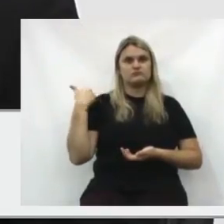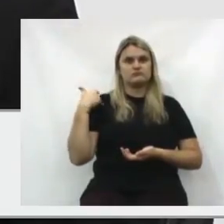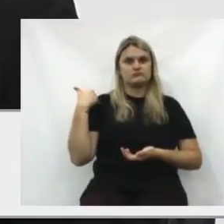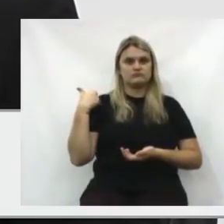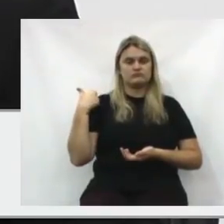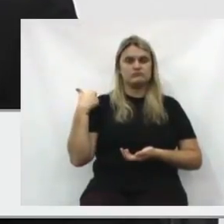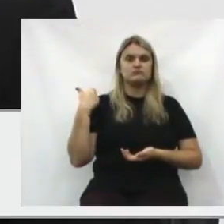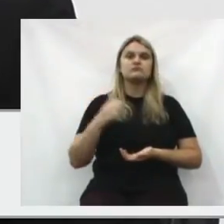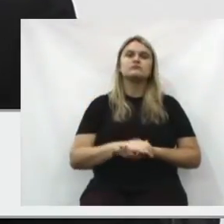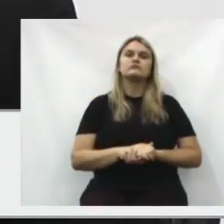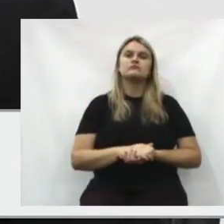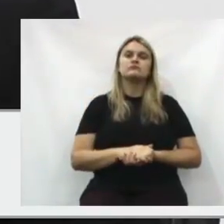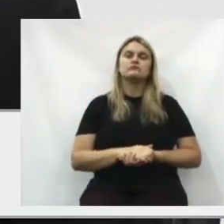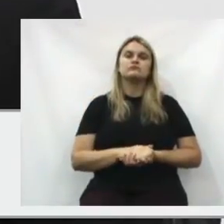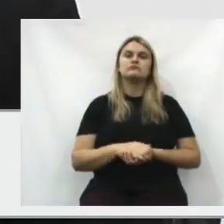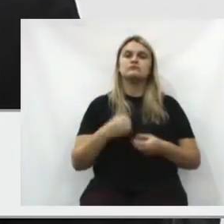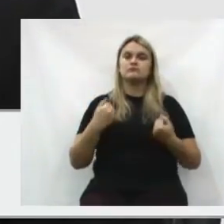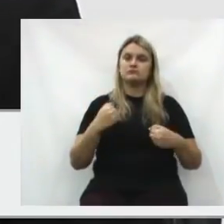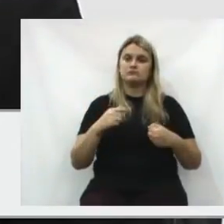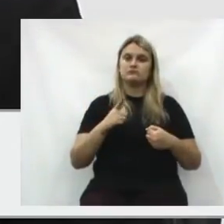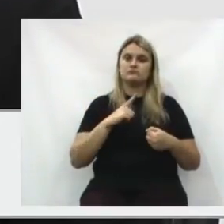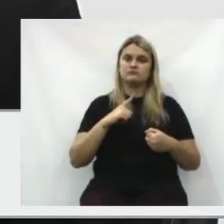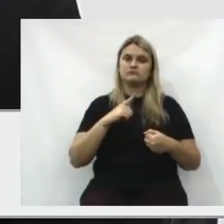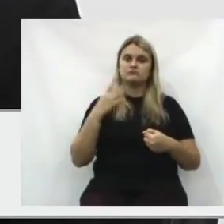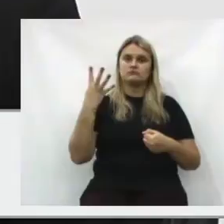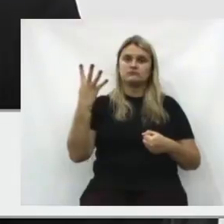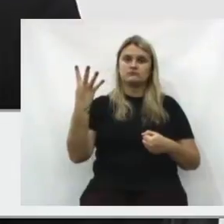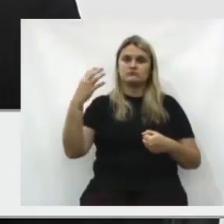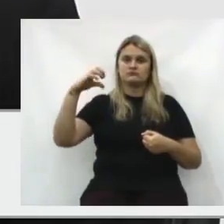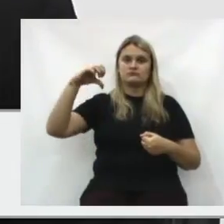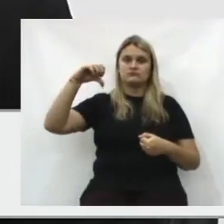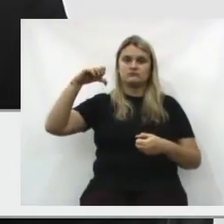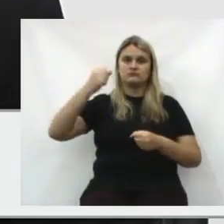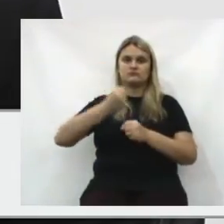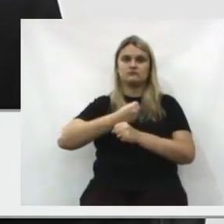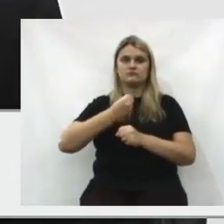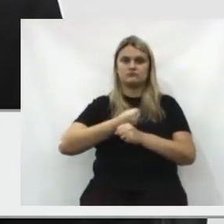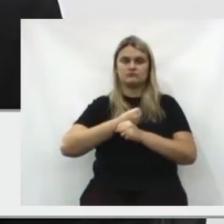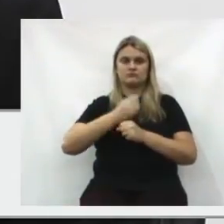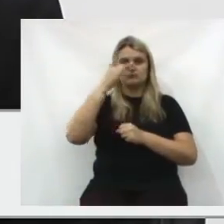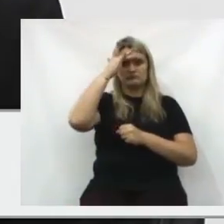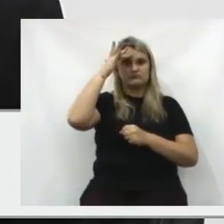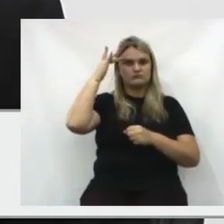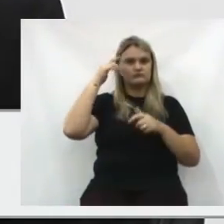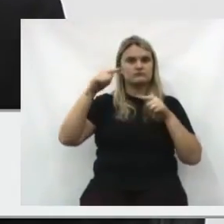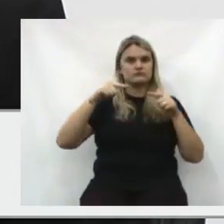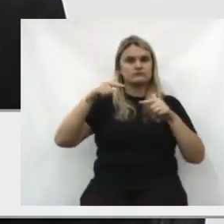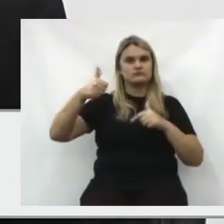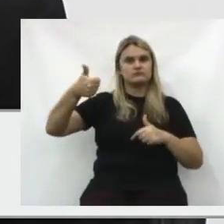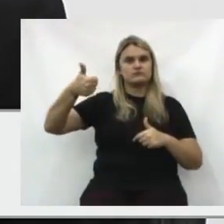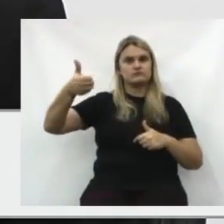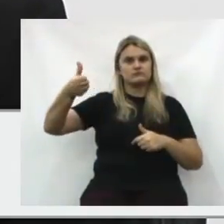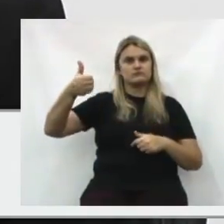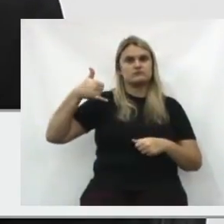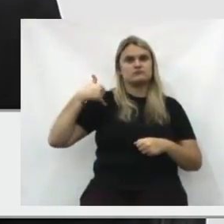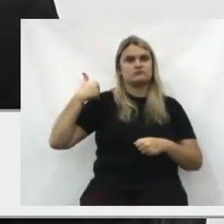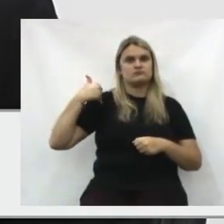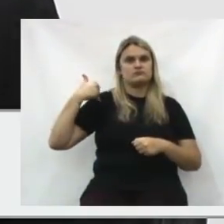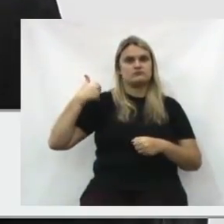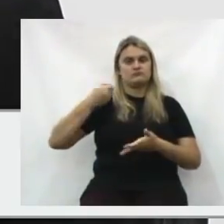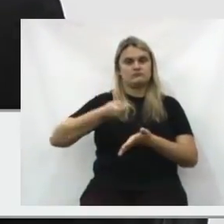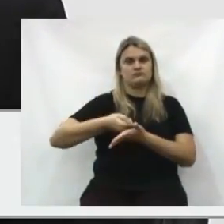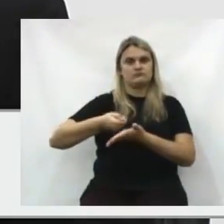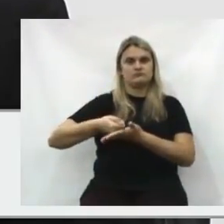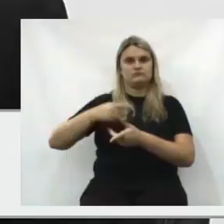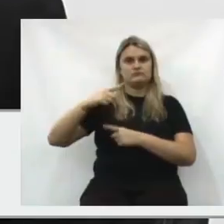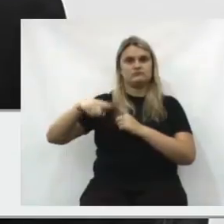com 65 anos de idade, que venha, tem que ter pelo menos 49 de contribuição. A pessoa vai ter que começar com 16